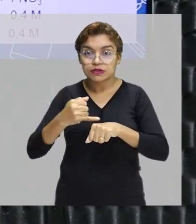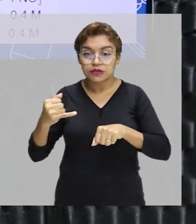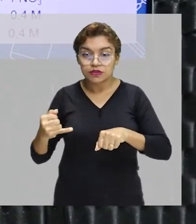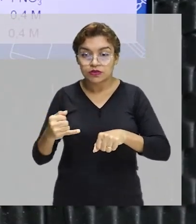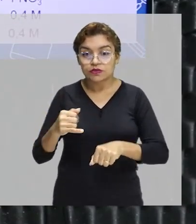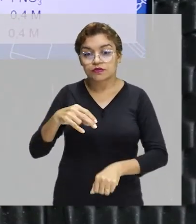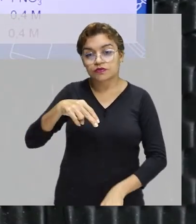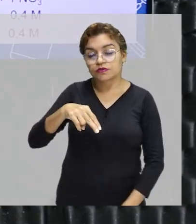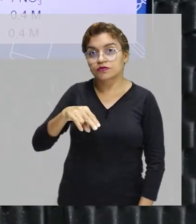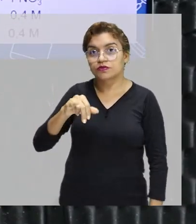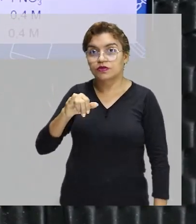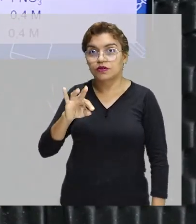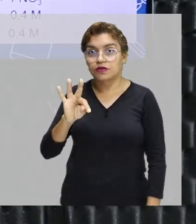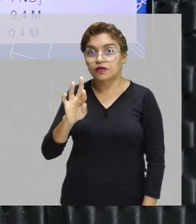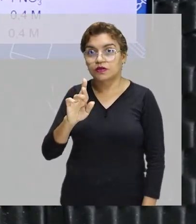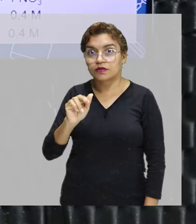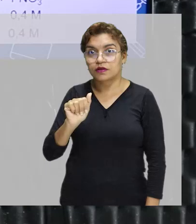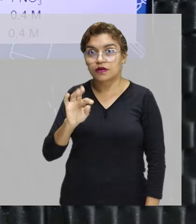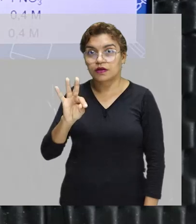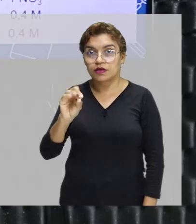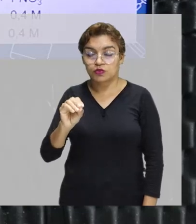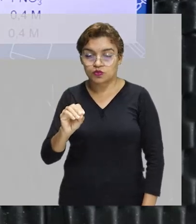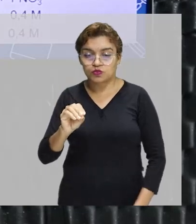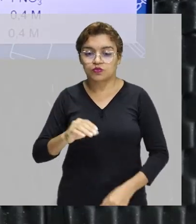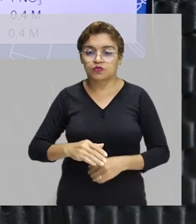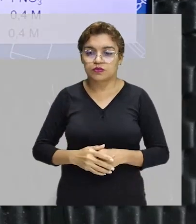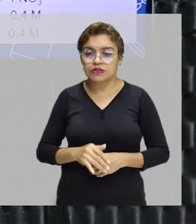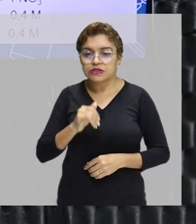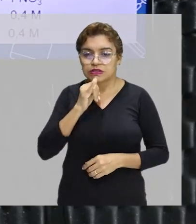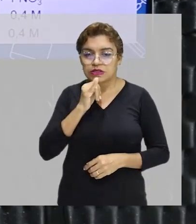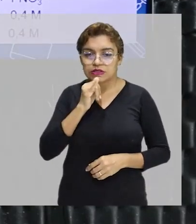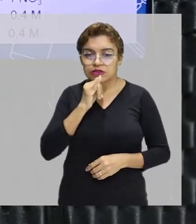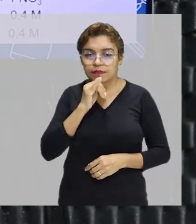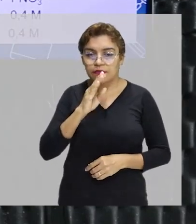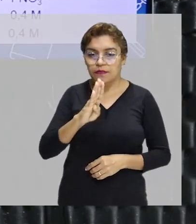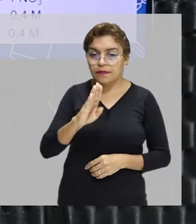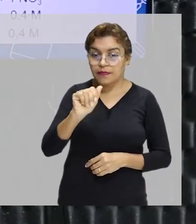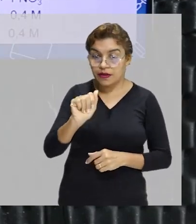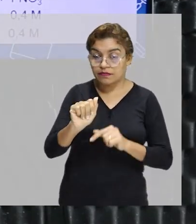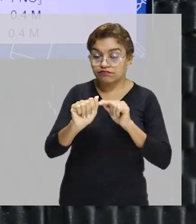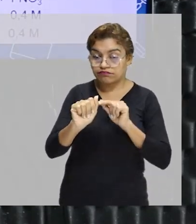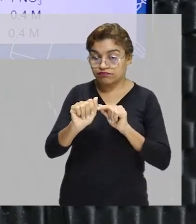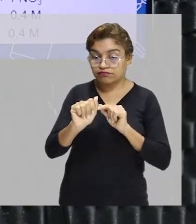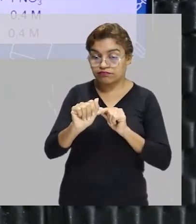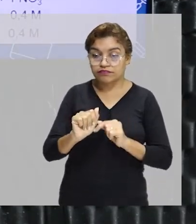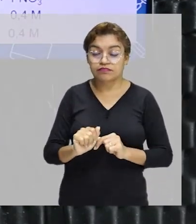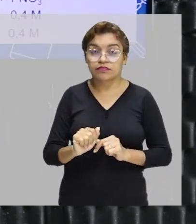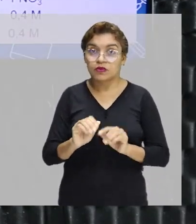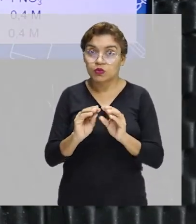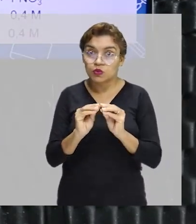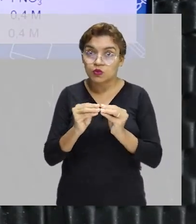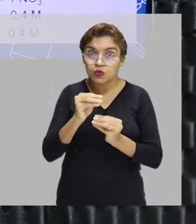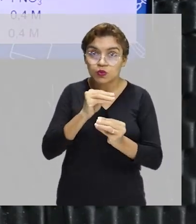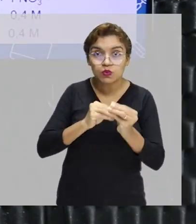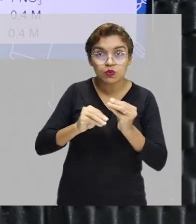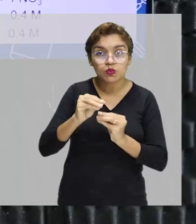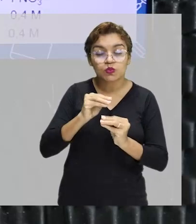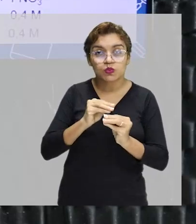nitrato. Então, esse nitrato de bário, né, quando está em solução, ele vai